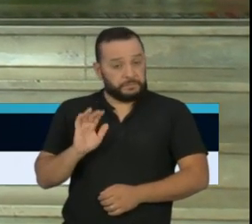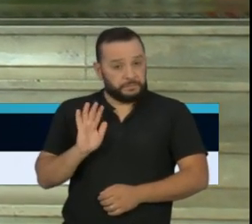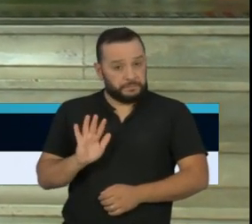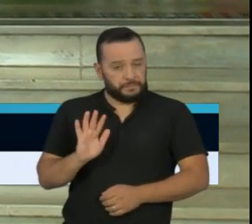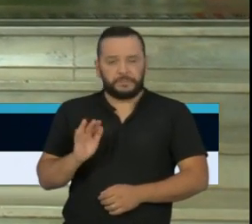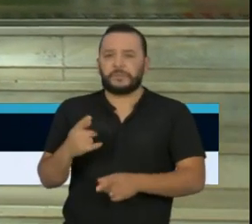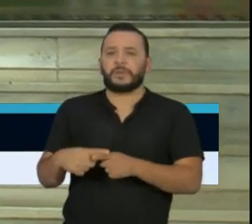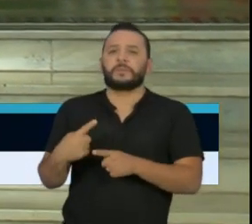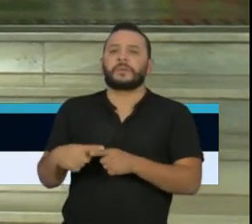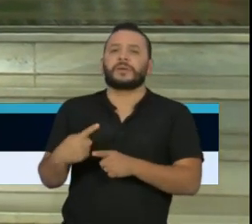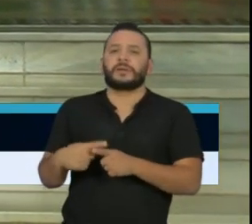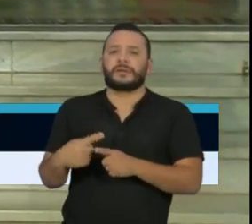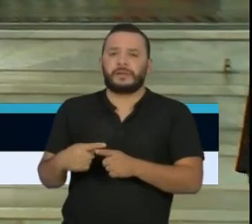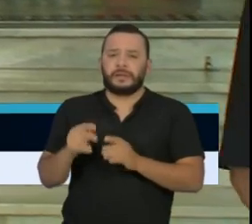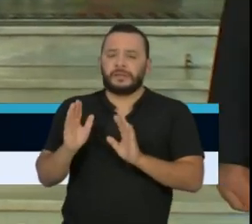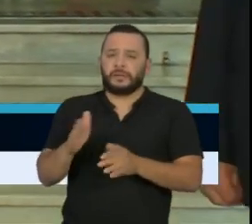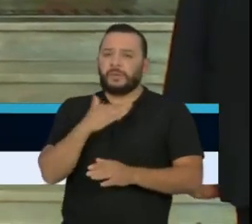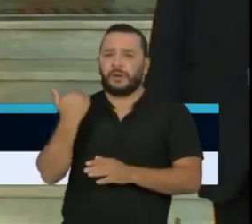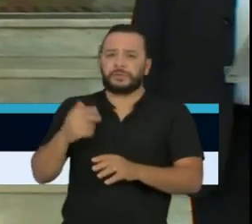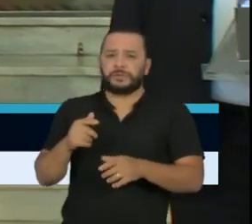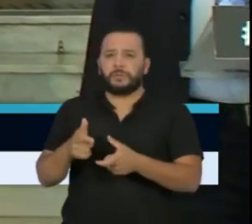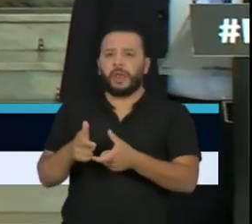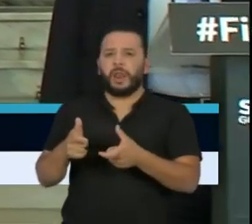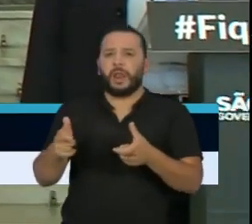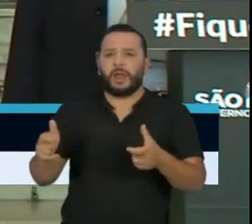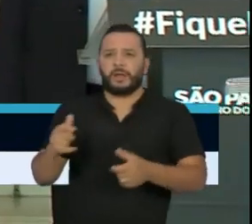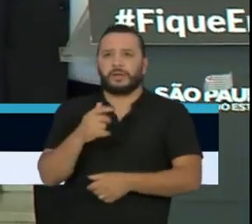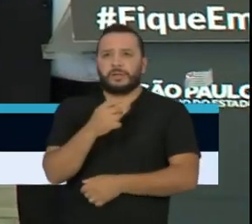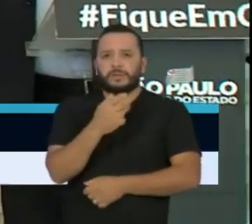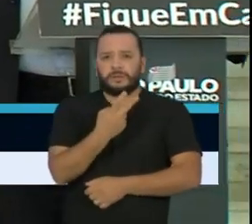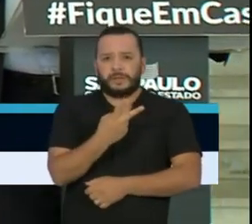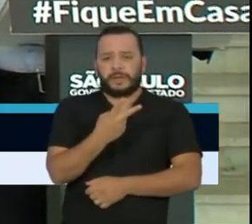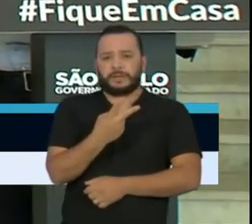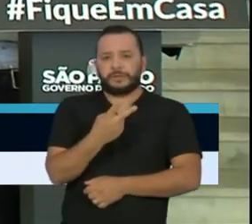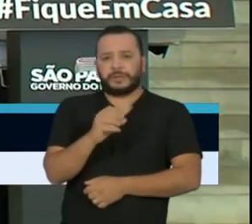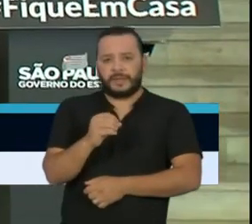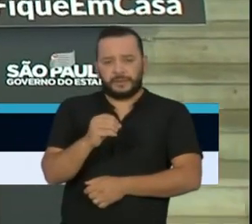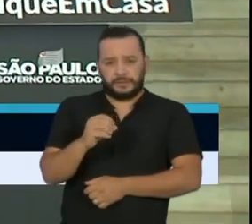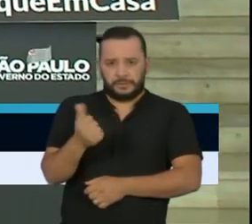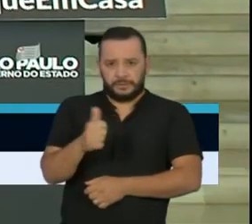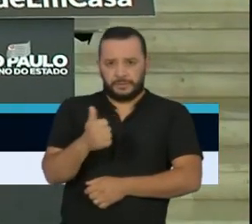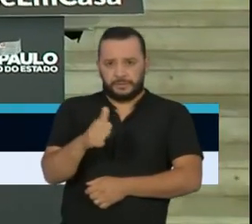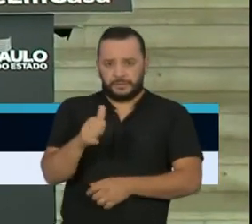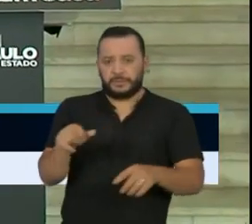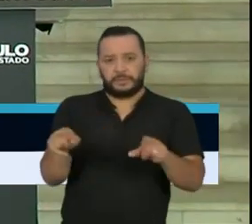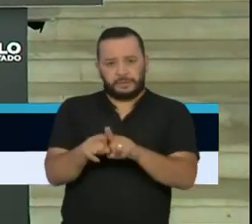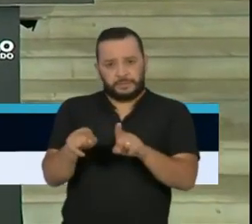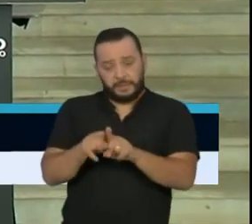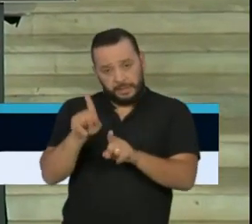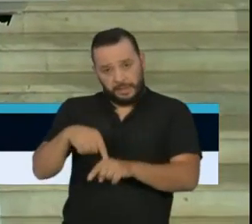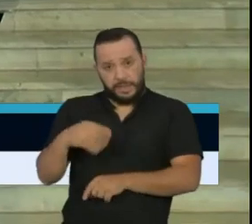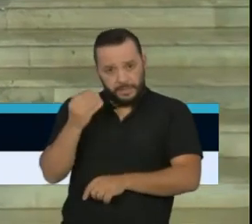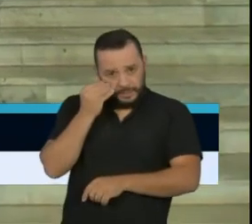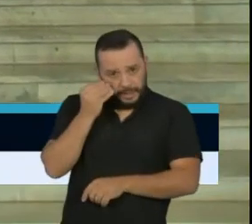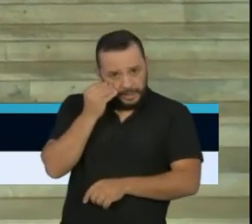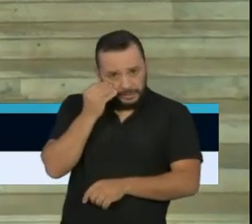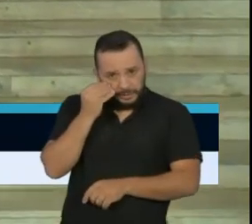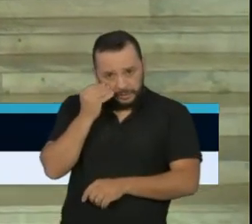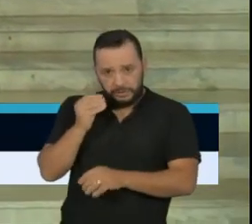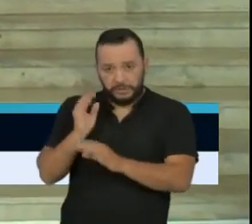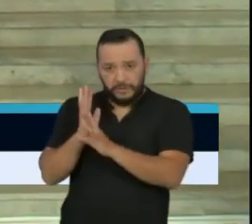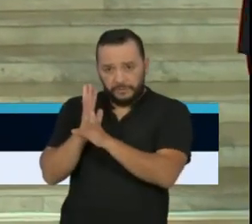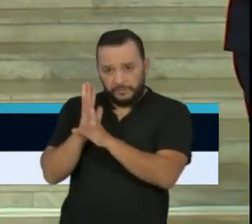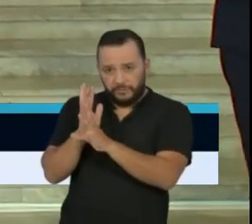por que o registro aumentou tanto, 211, né, em 19%? Tem a ver com os testes que foram zerados, enfim,